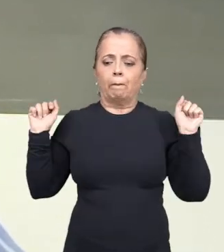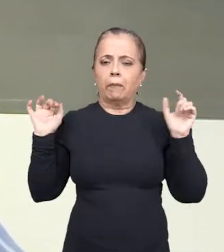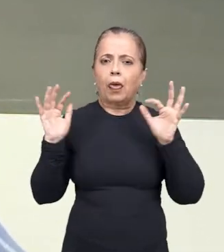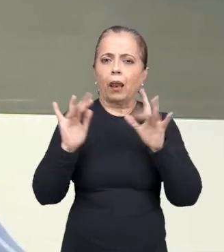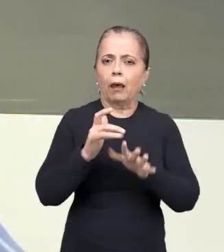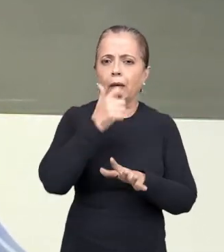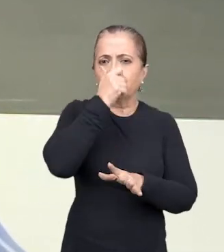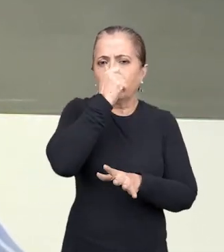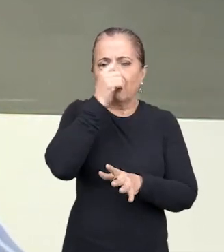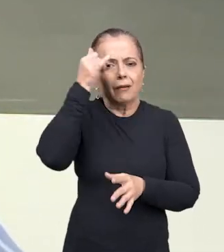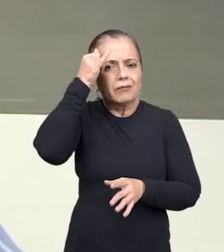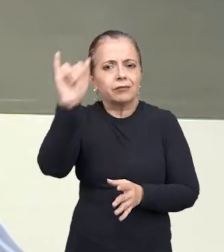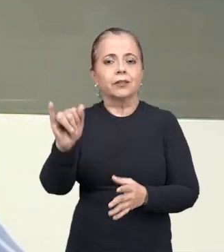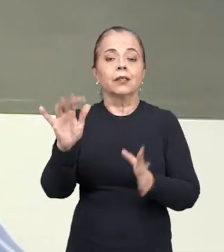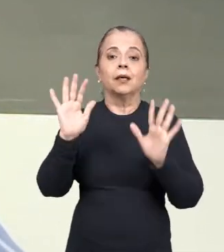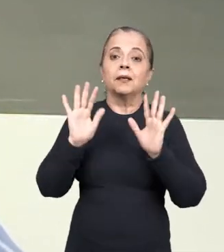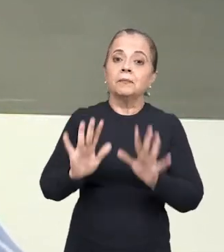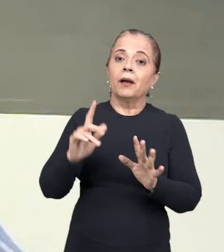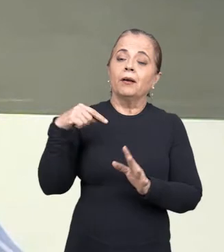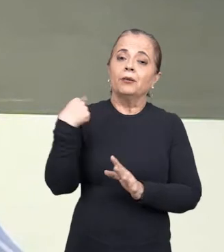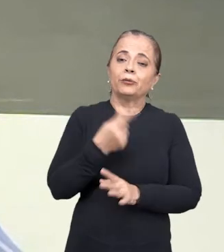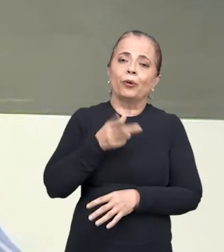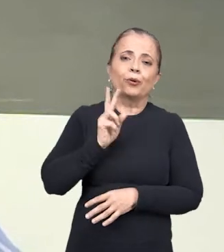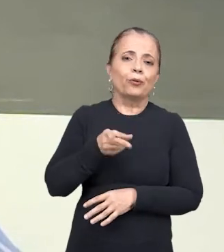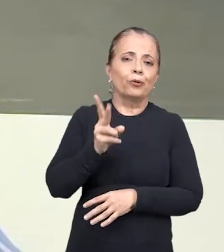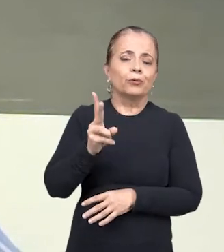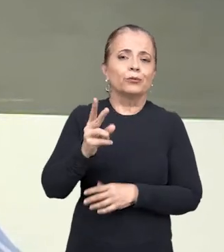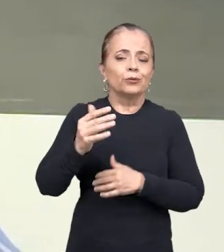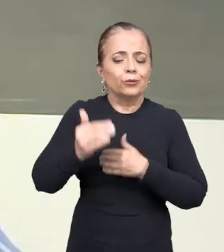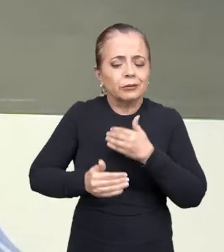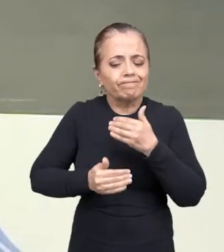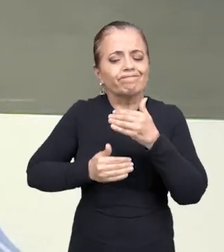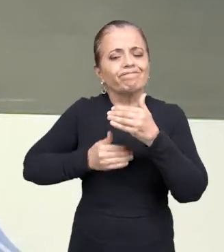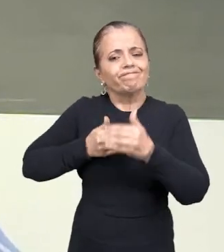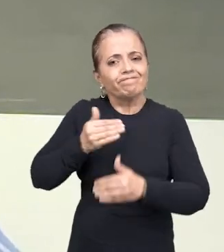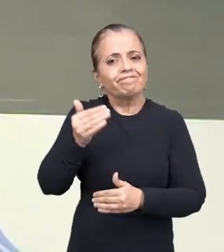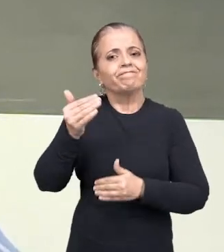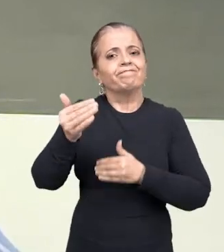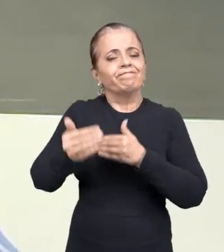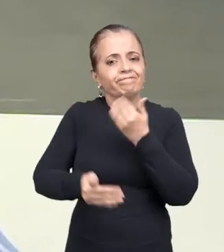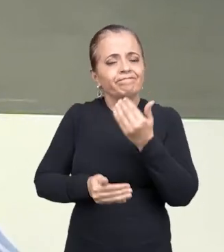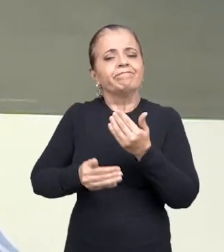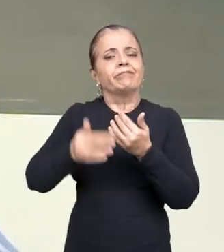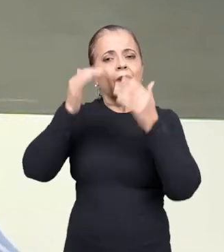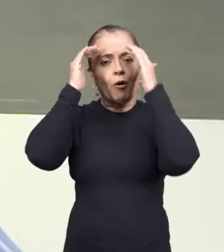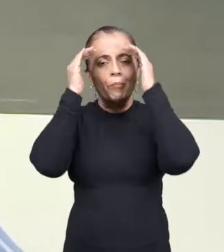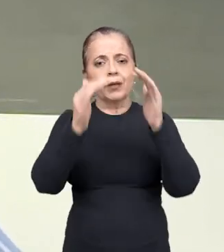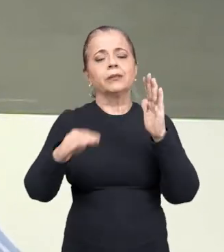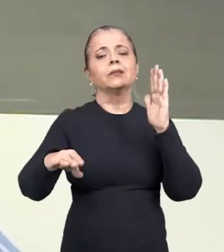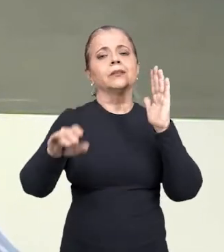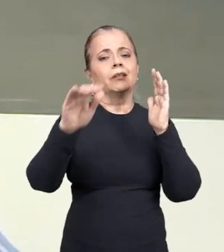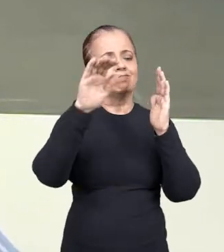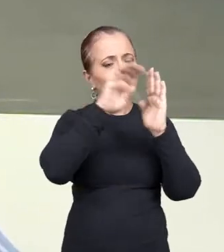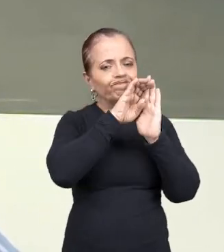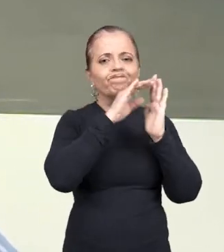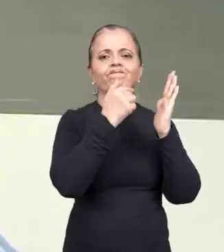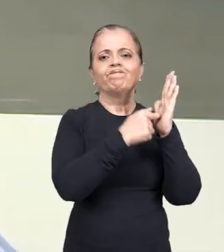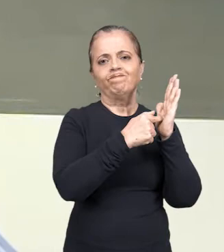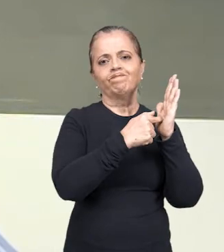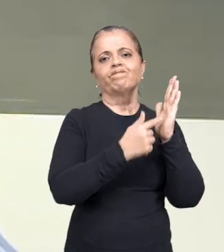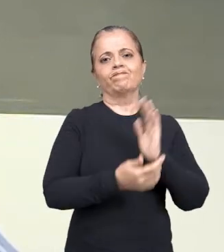aglomeração. Então a gente ainda está caminhando no sentido de um cumprimento total